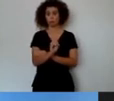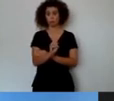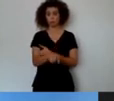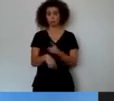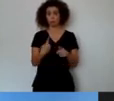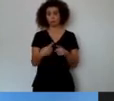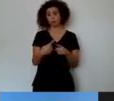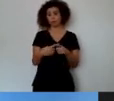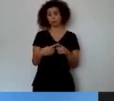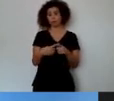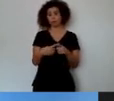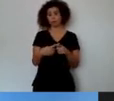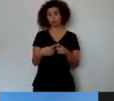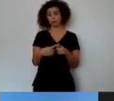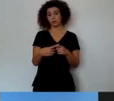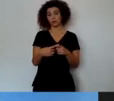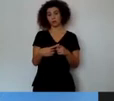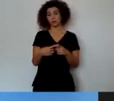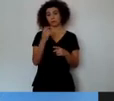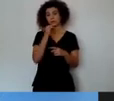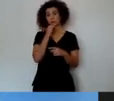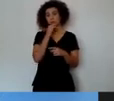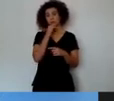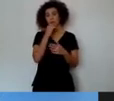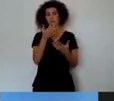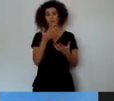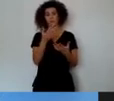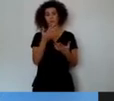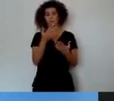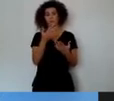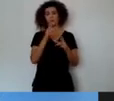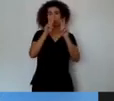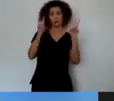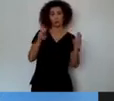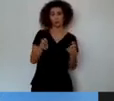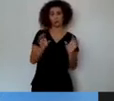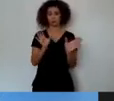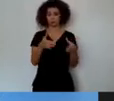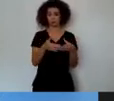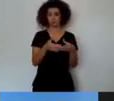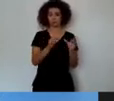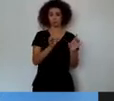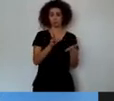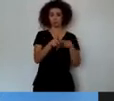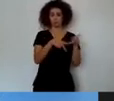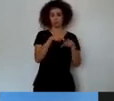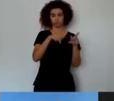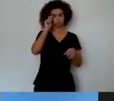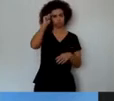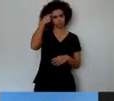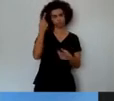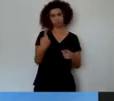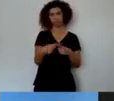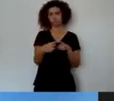ter cometido, né, esse ter sido preso e tal, não diz respeito a todas as pessoas brancas também? Por que o contrário a gente faz com tanta